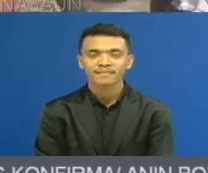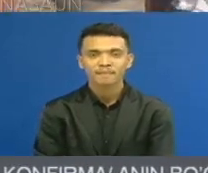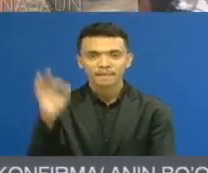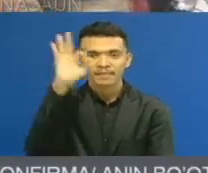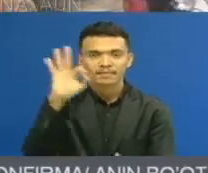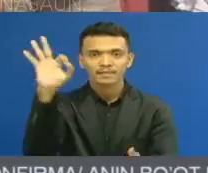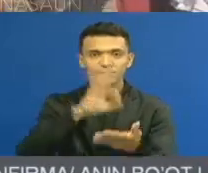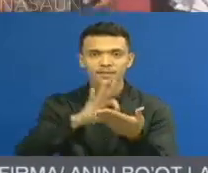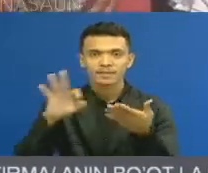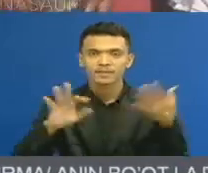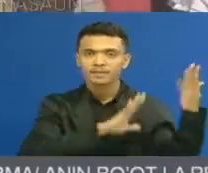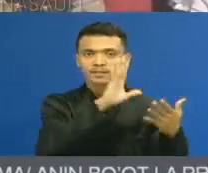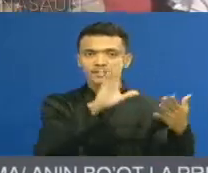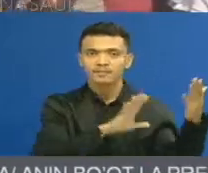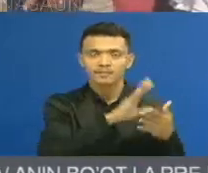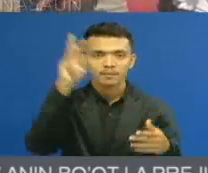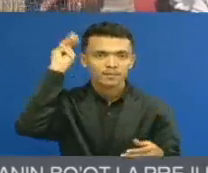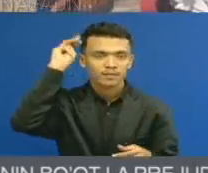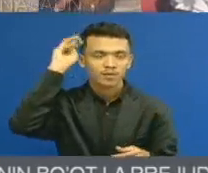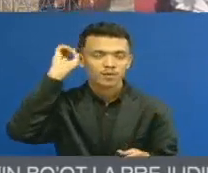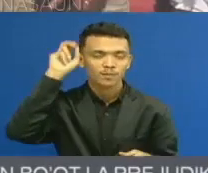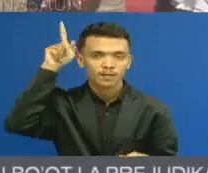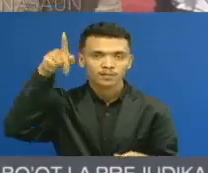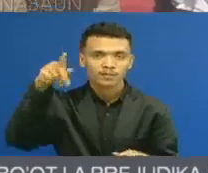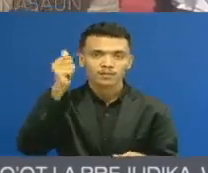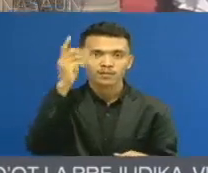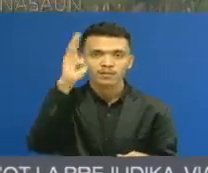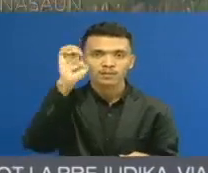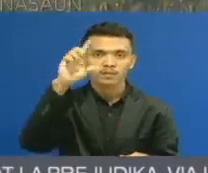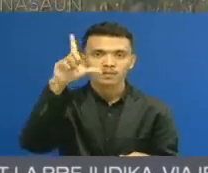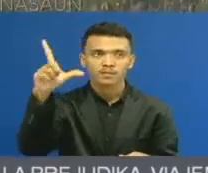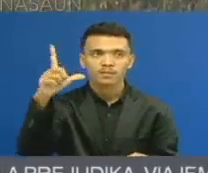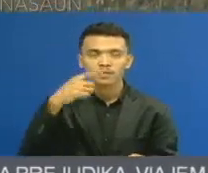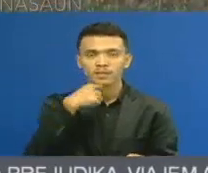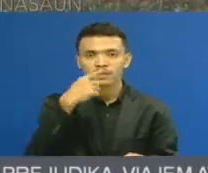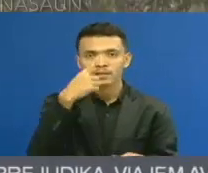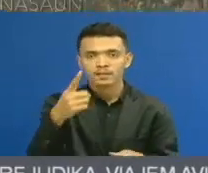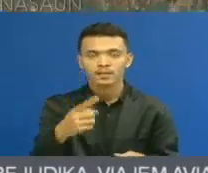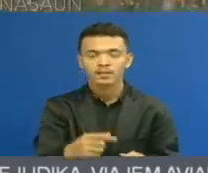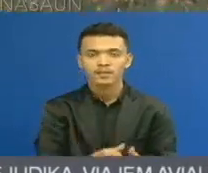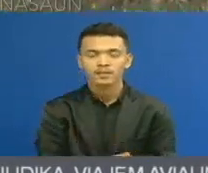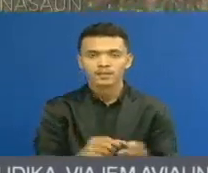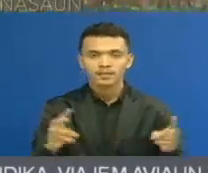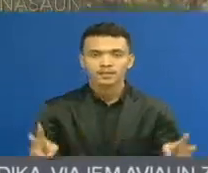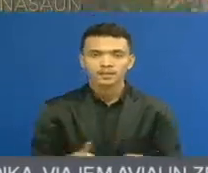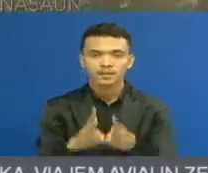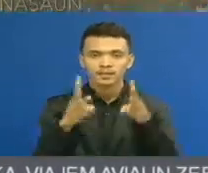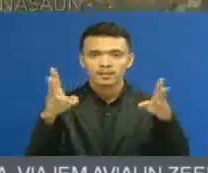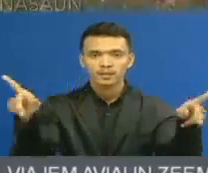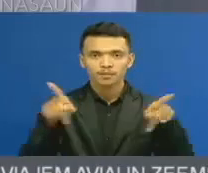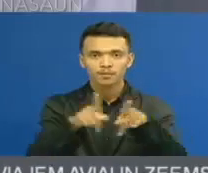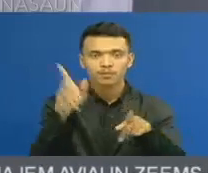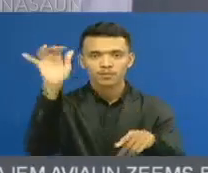Sexta-feira, na cerimônia lançamento, né, ministro Obras Públicas Abel Pires da Silva afirma conectividade estrada para posto